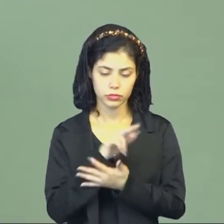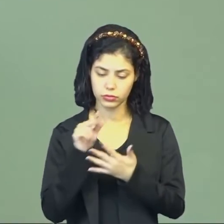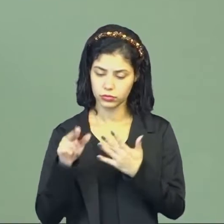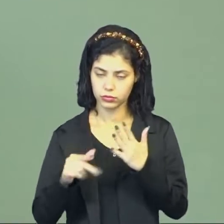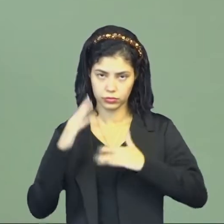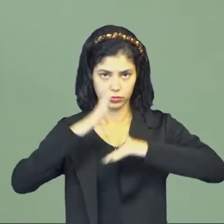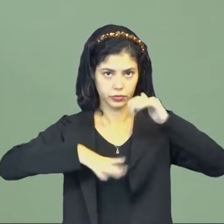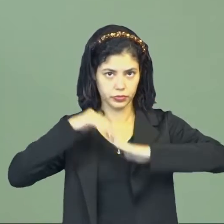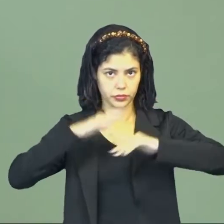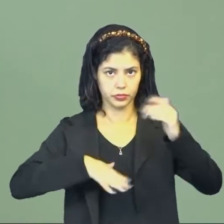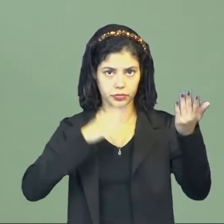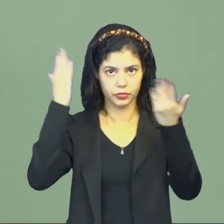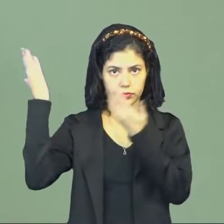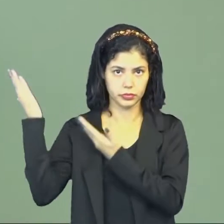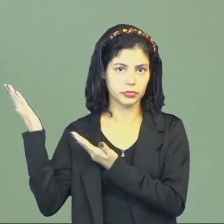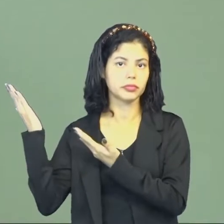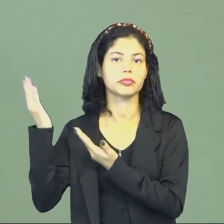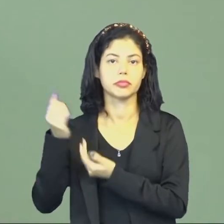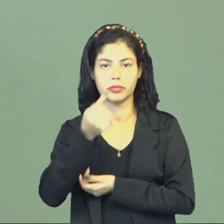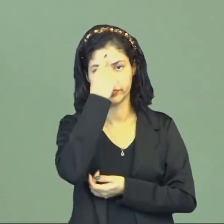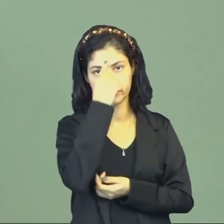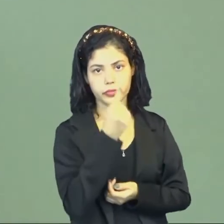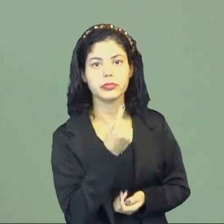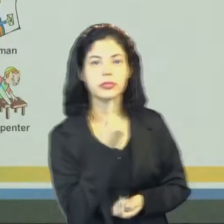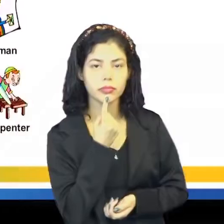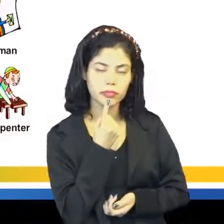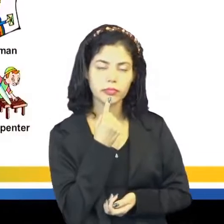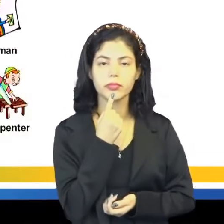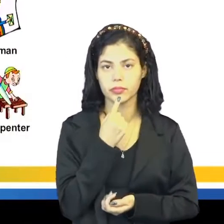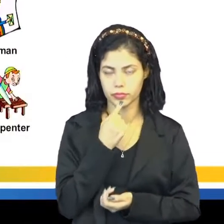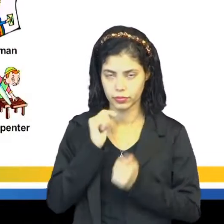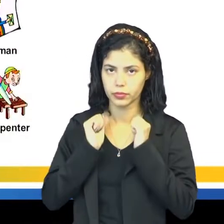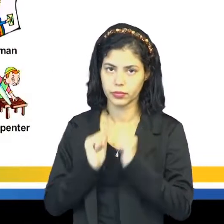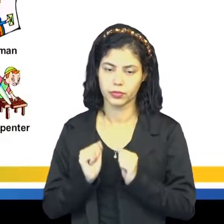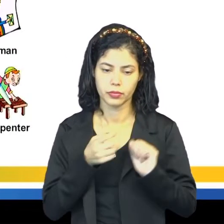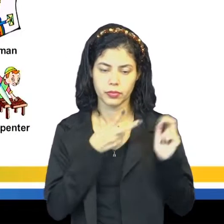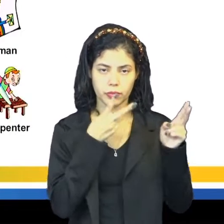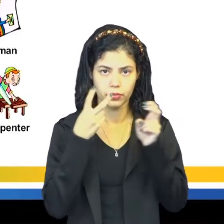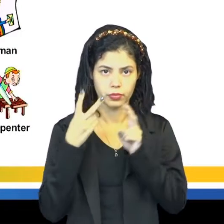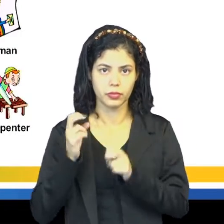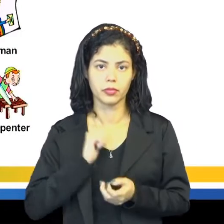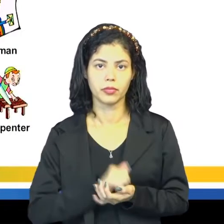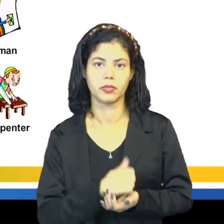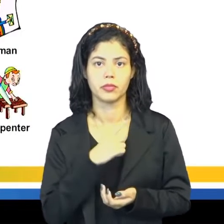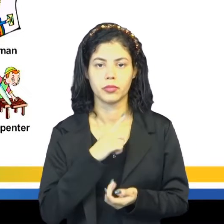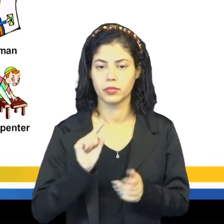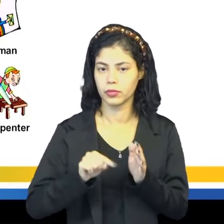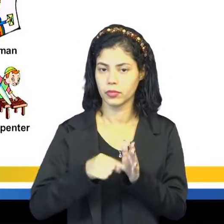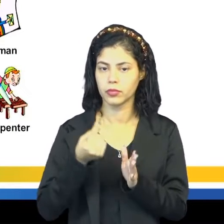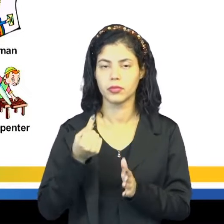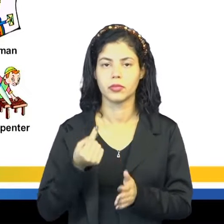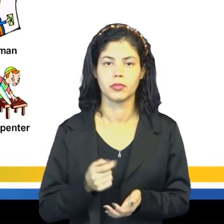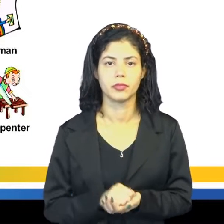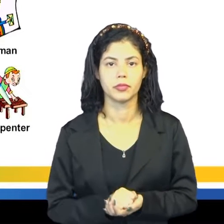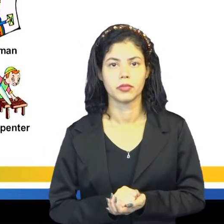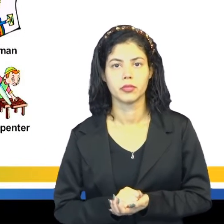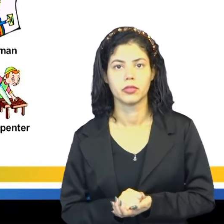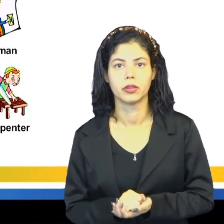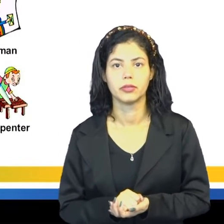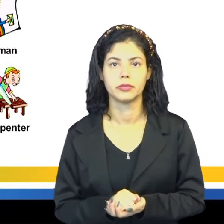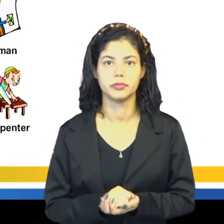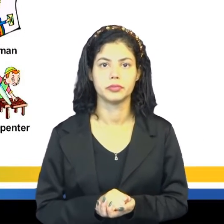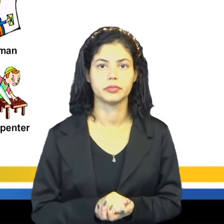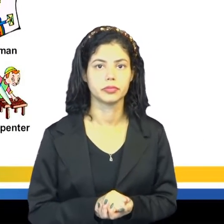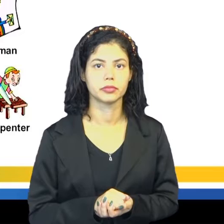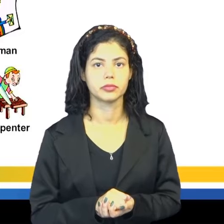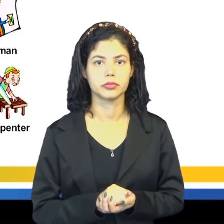várias profissões aí no slide, como vocês podem perceber. Nós temos primeiro o accountant,